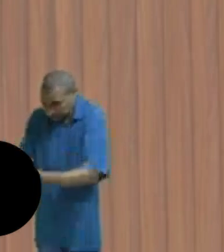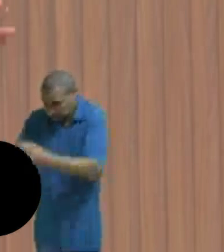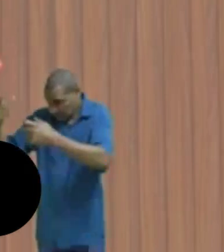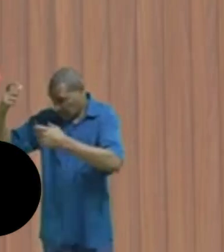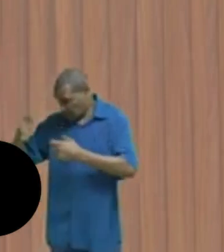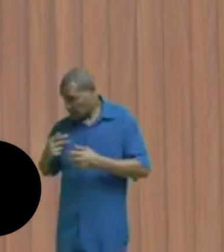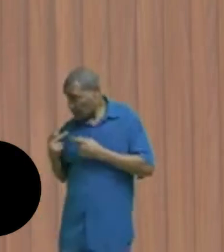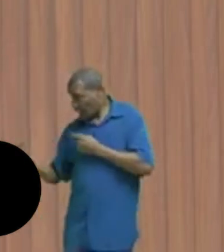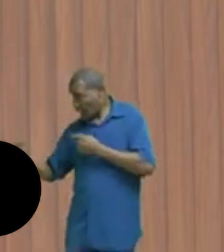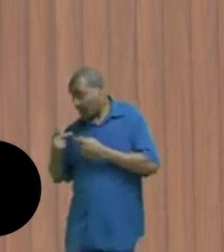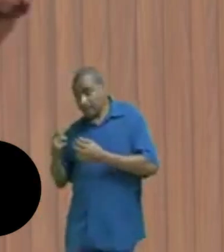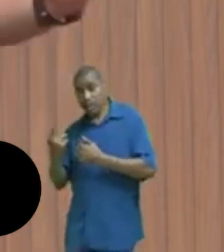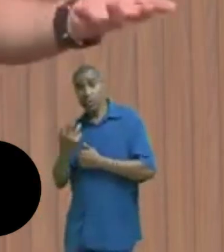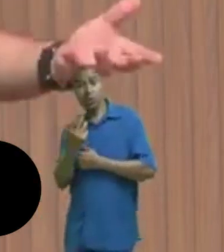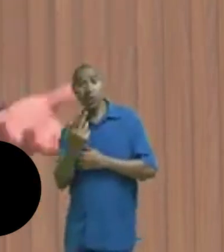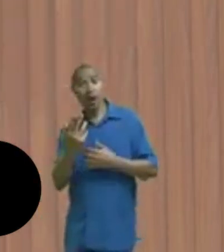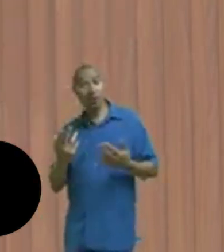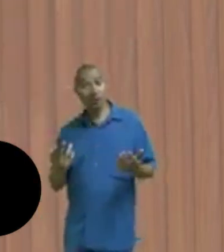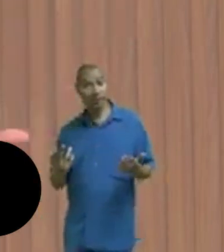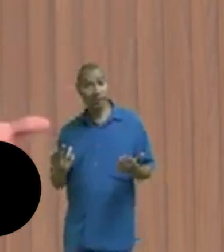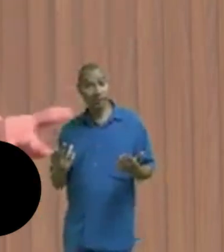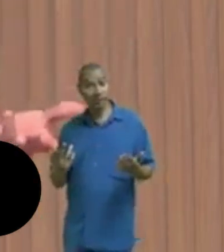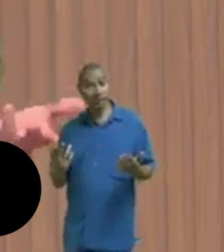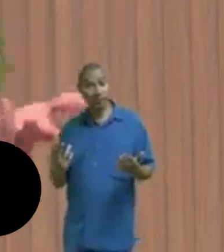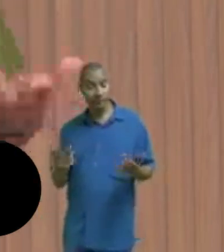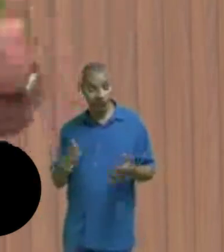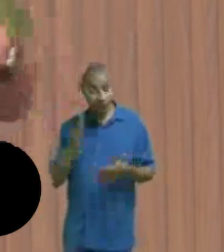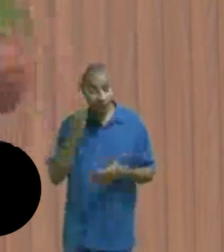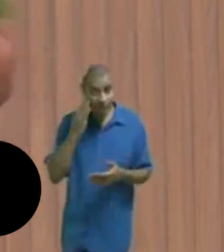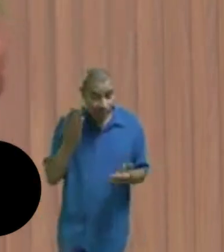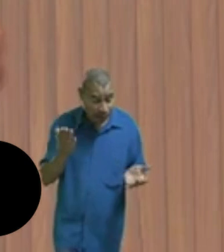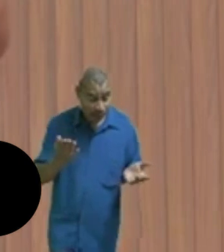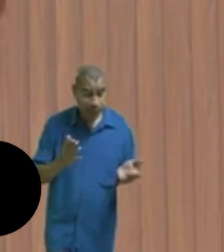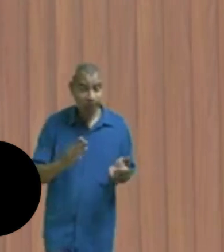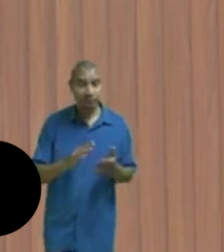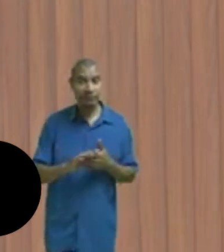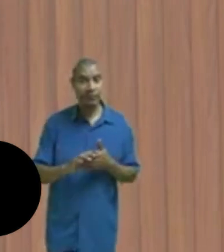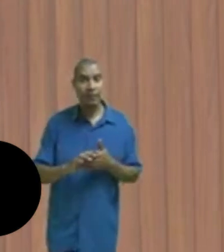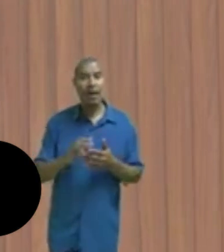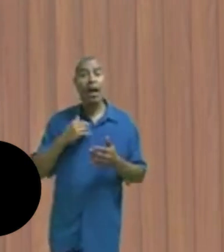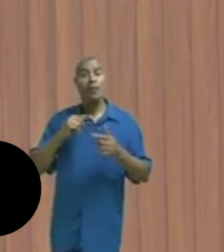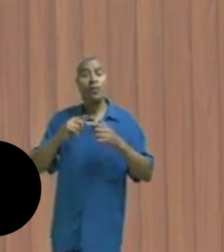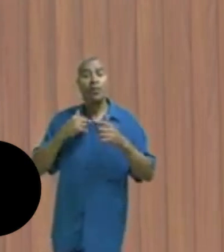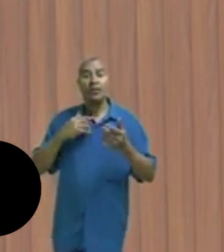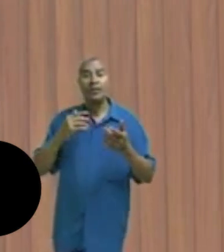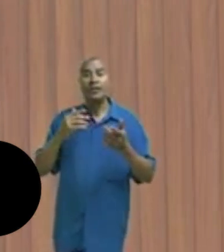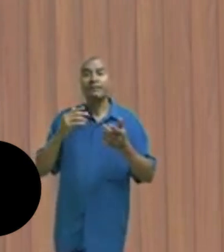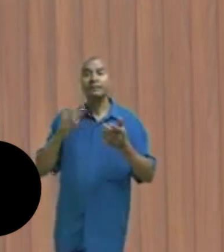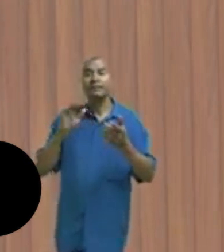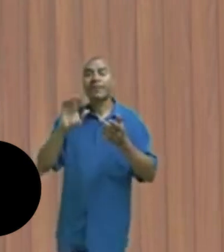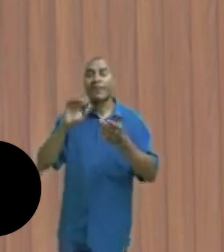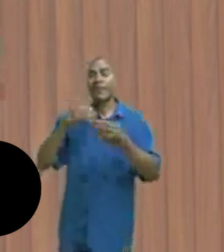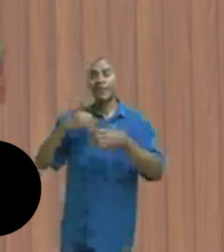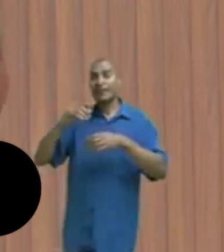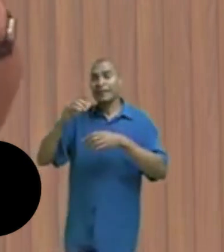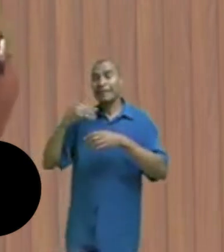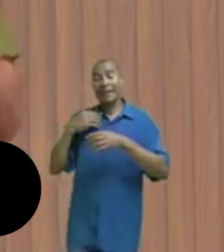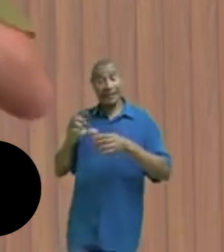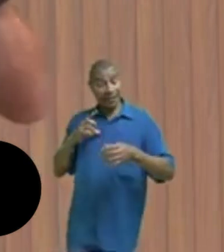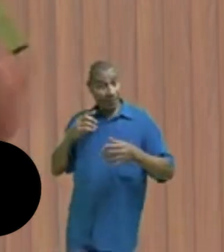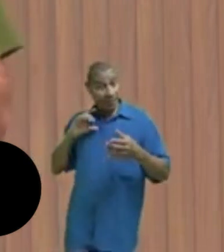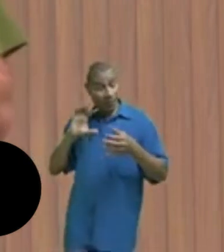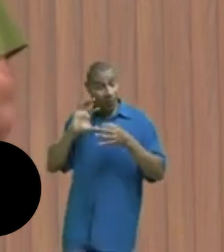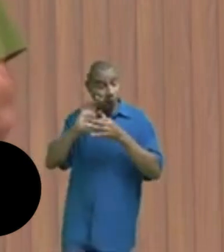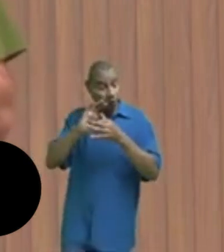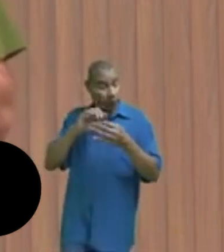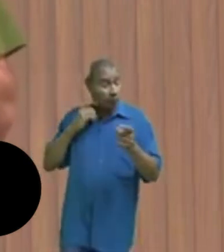não é possível apenas com obediência, com serviço, com trabalho ou com ofertas. Para refletir a